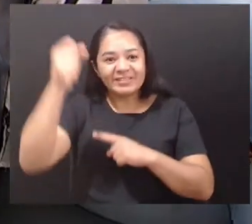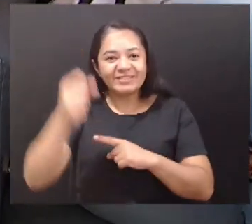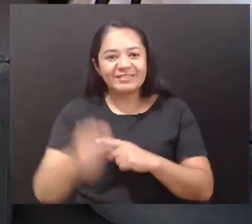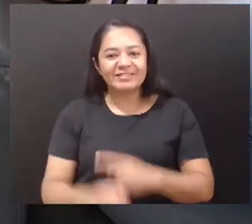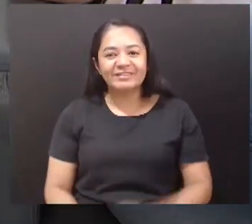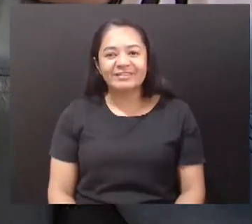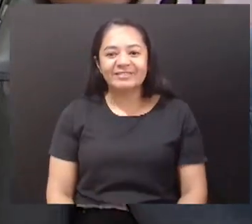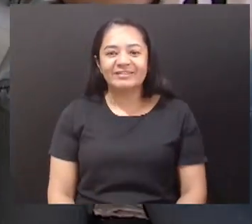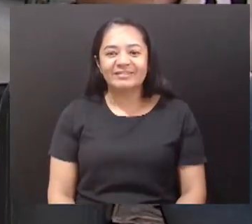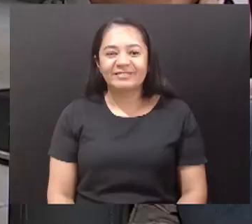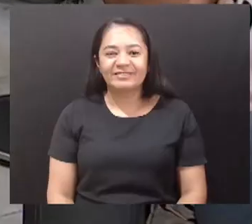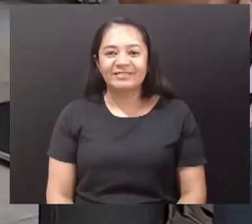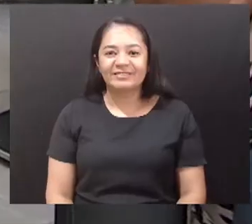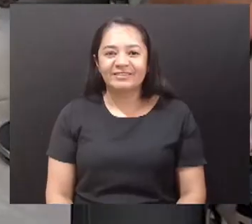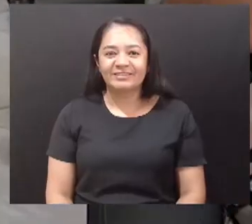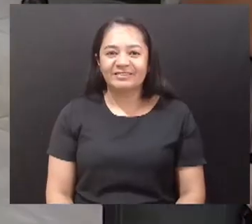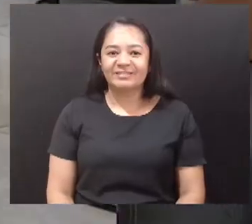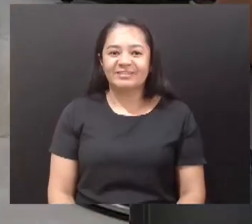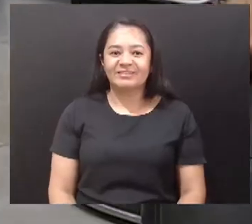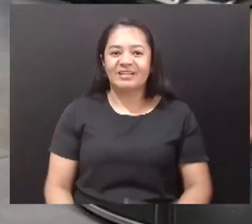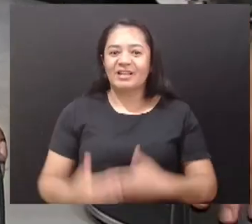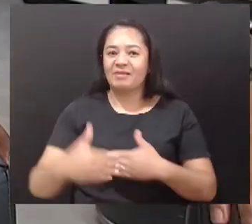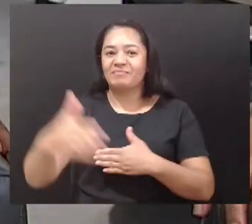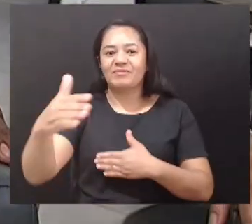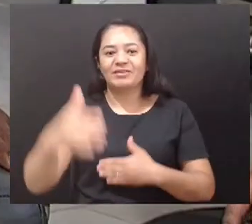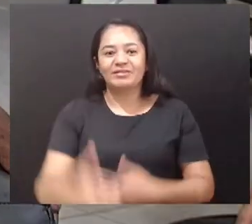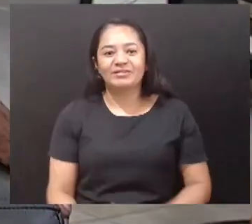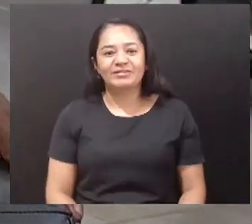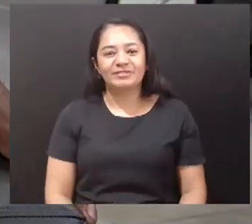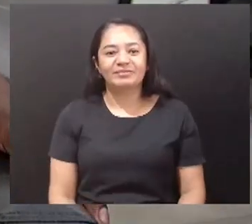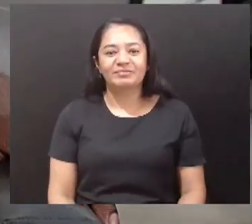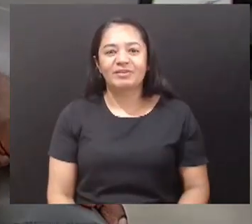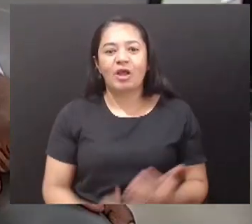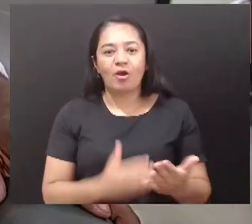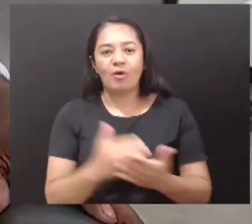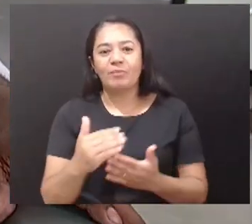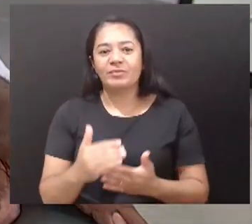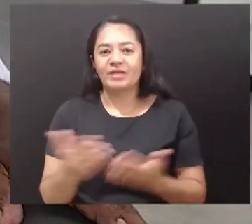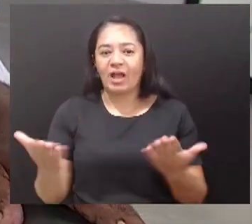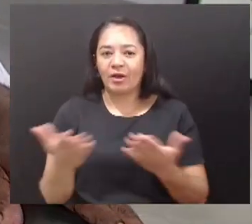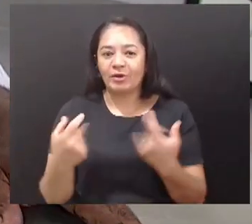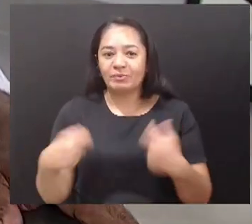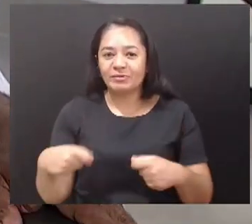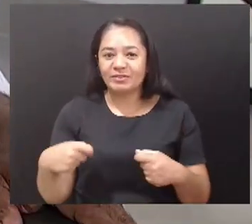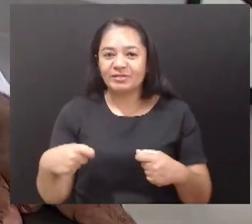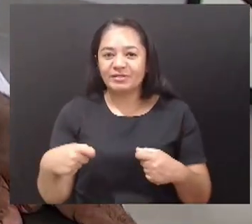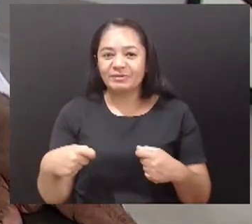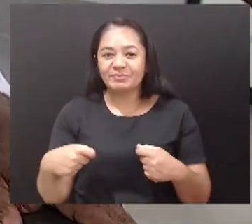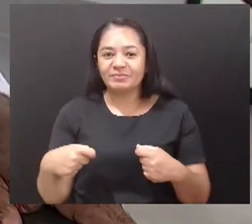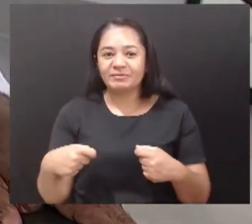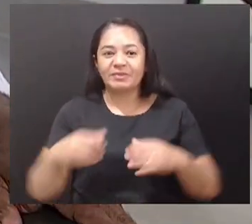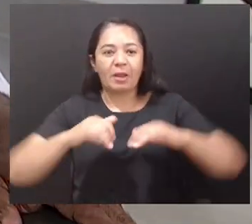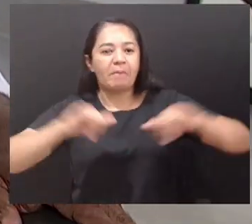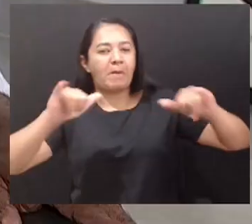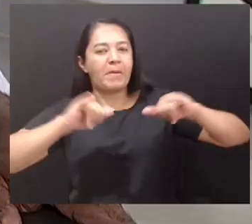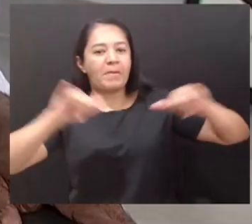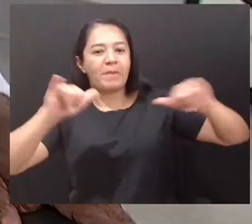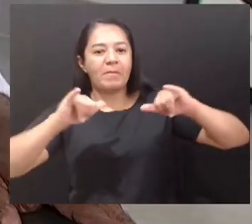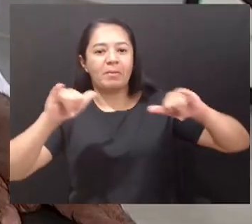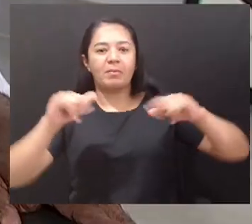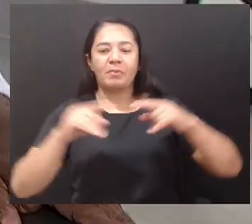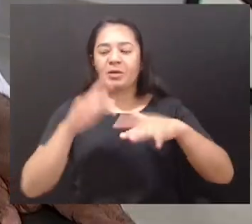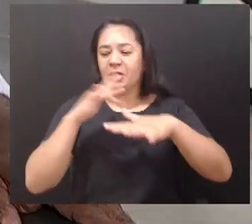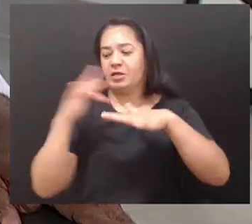mais. A partir disso estourou, então? Aí estourou, daí eu comecei, falei, agora eu tenho que colocar o quê? Na mídia. Na época não tinha rede social, não tinha,